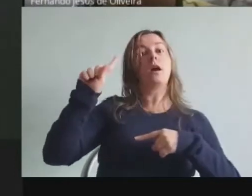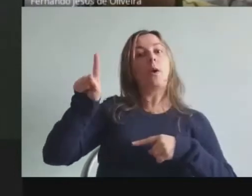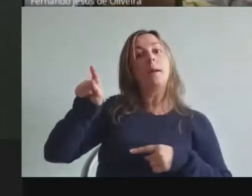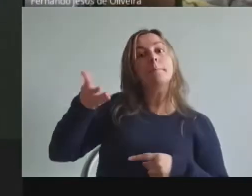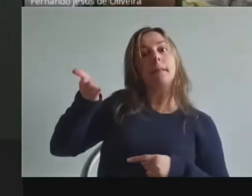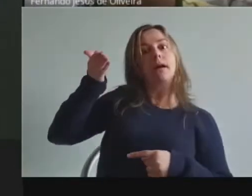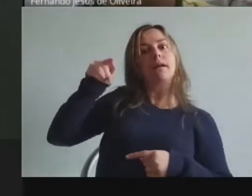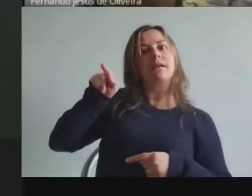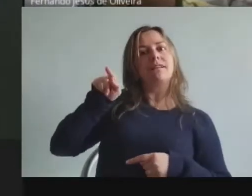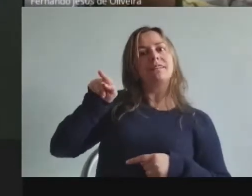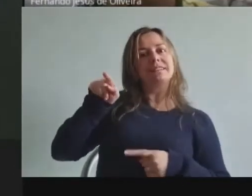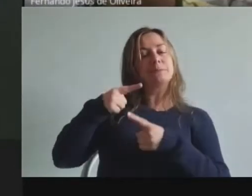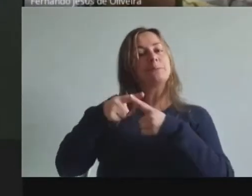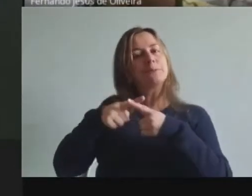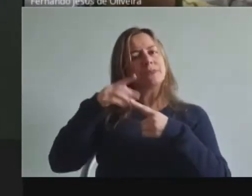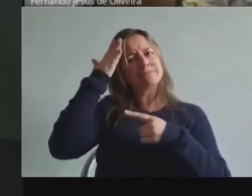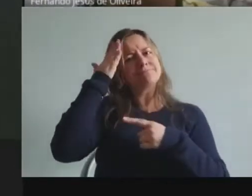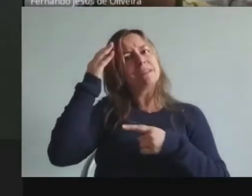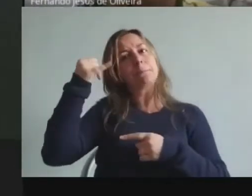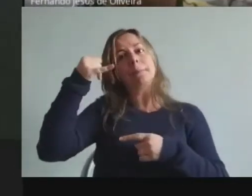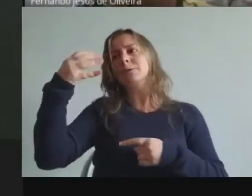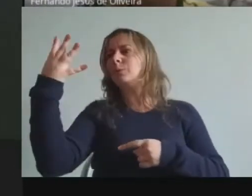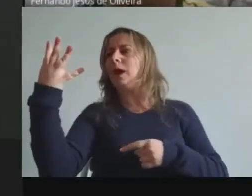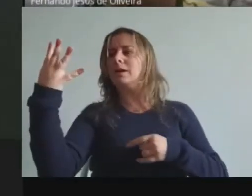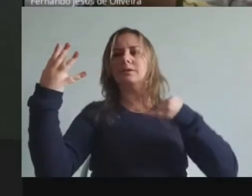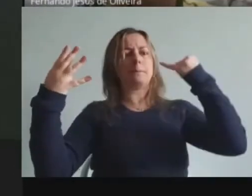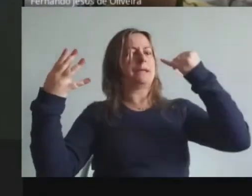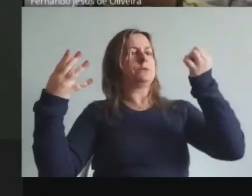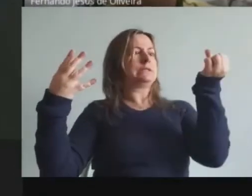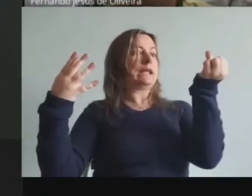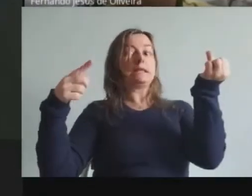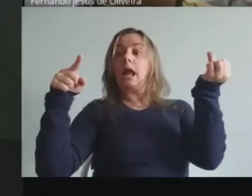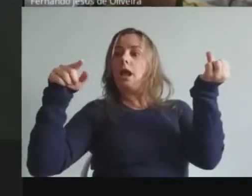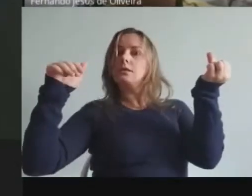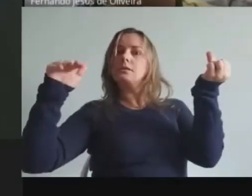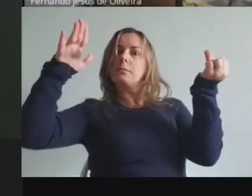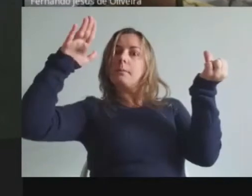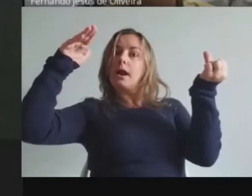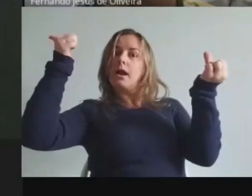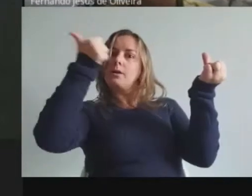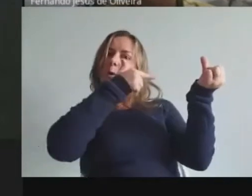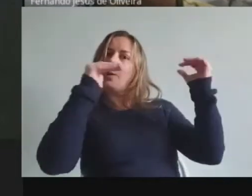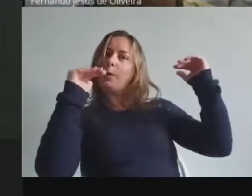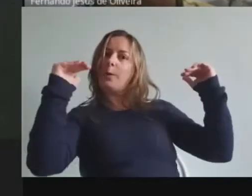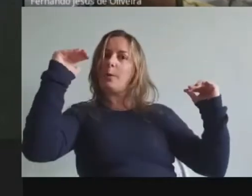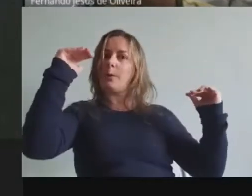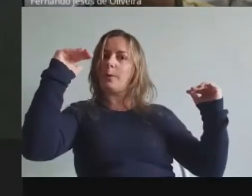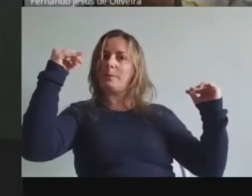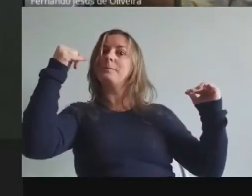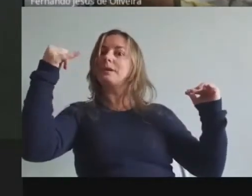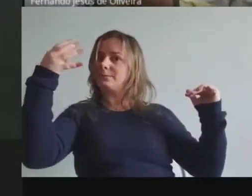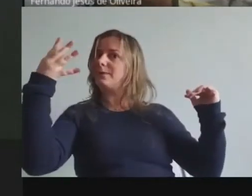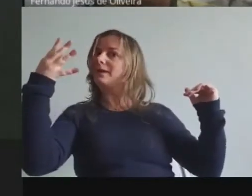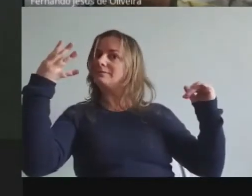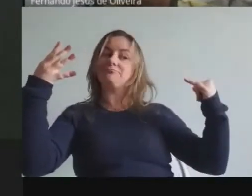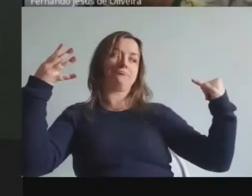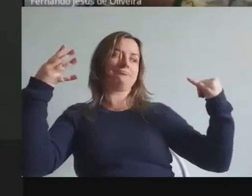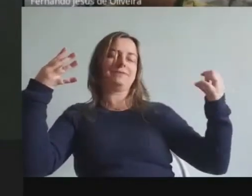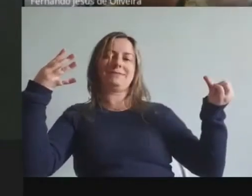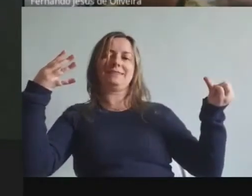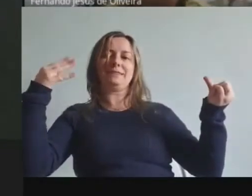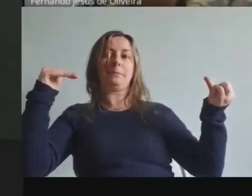não, está aumentando. Porque lembrando que menos 4 é maior do que menos 6. Então, a regra aqui é vírgula